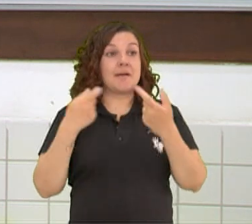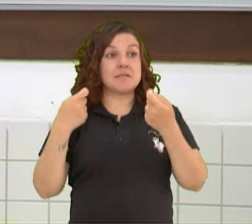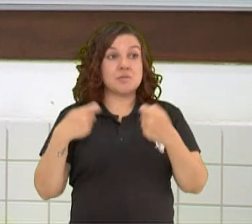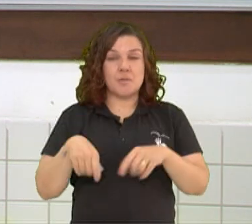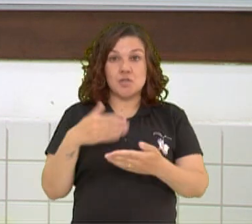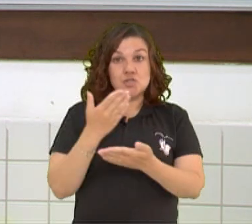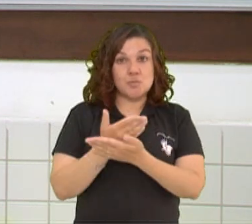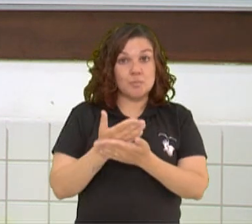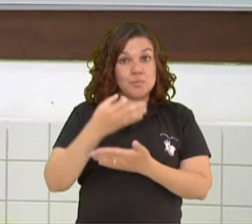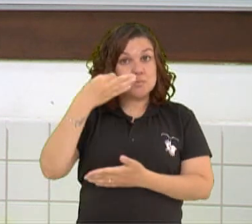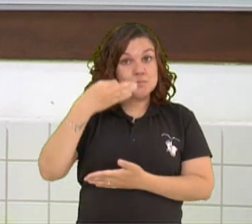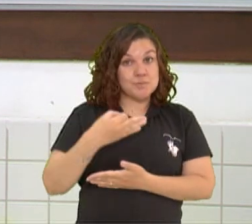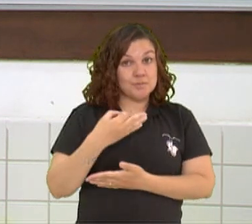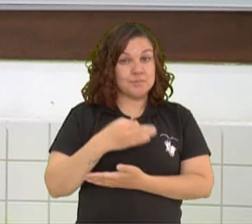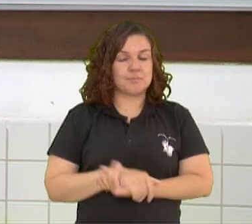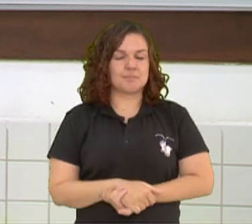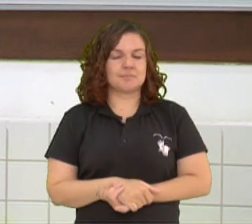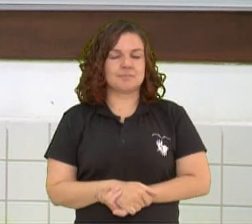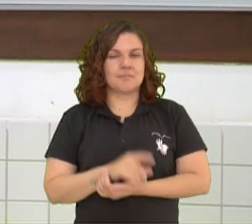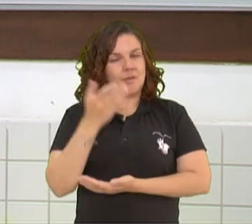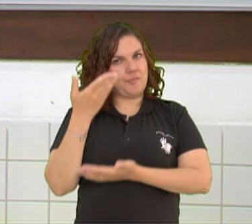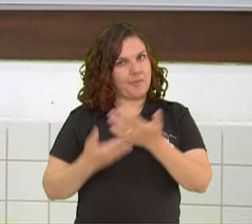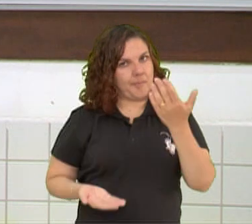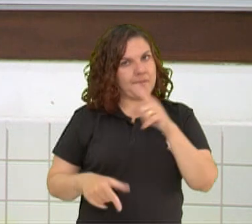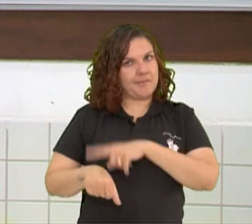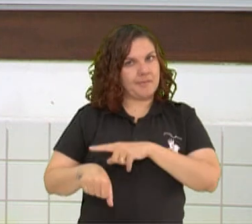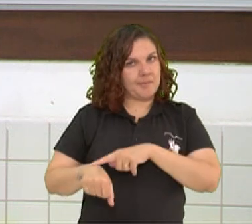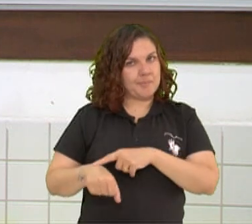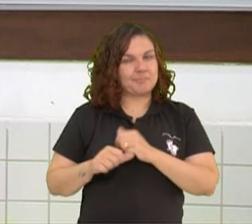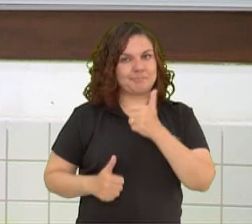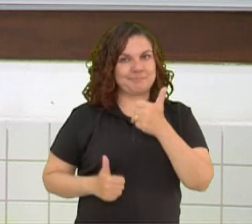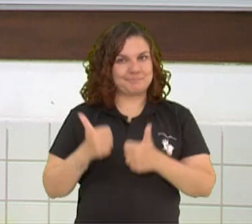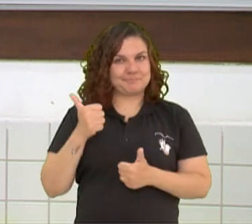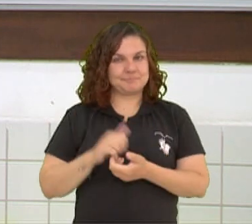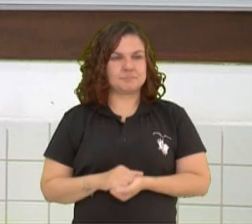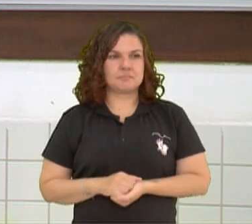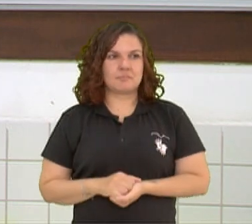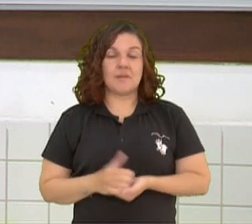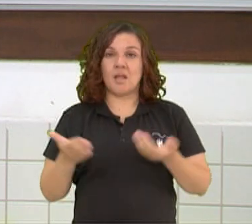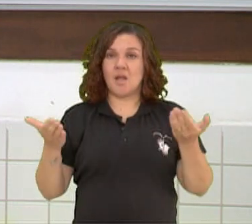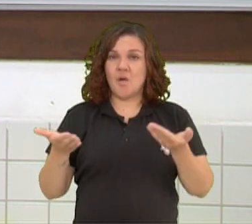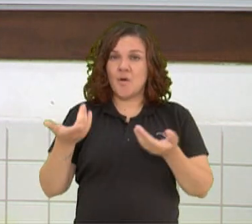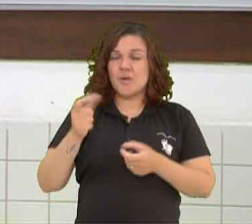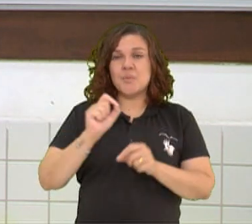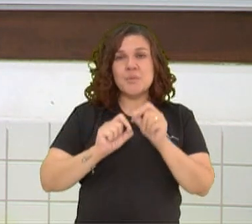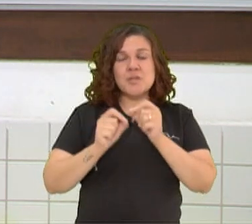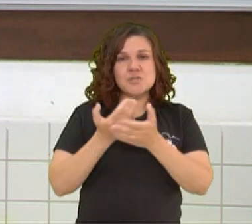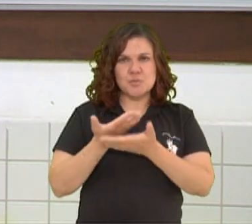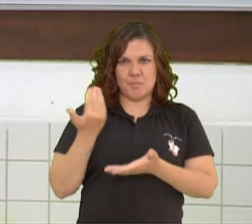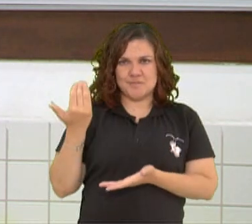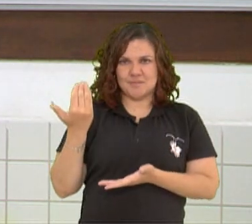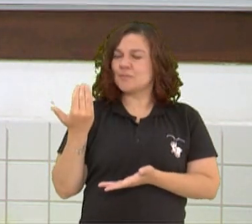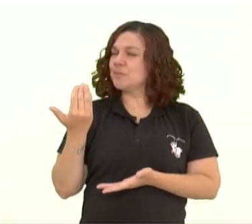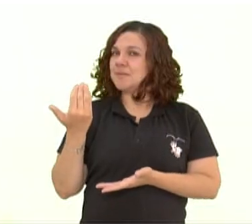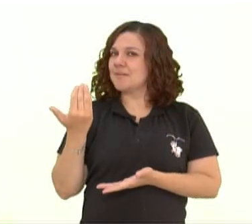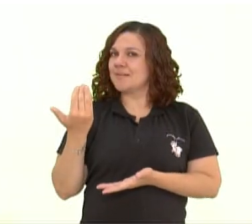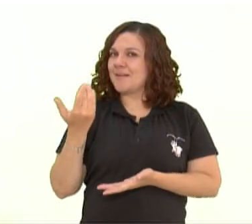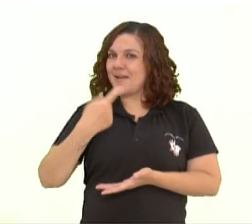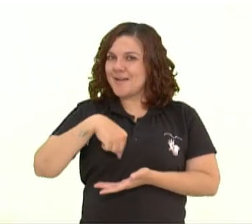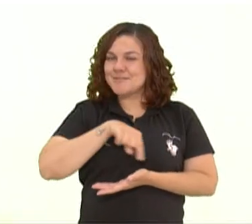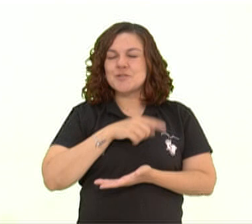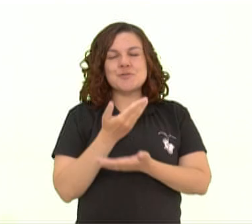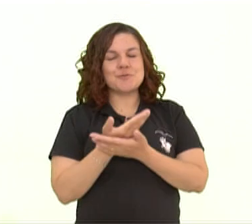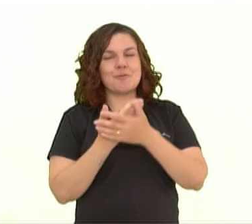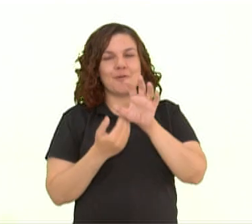nossos estudos em dia. Não vai dar bobeira, tá bom? Beleza? E o que que nós estudamos na aula anterior? Na aula anterior a gente